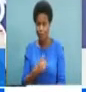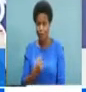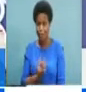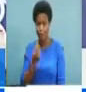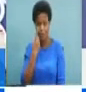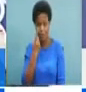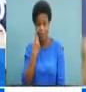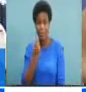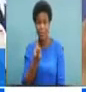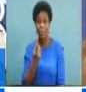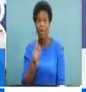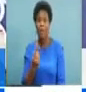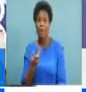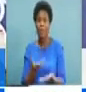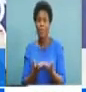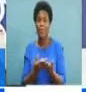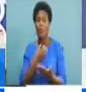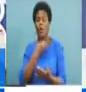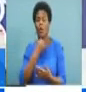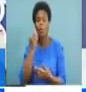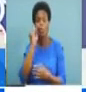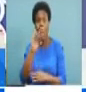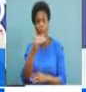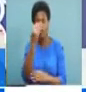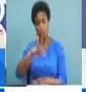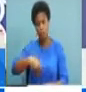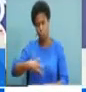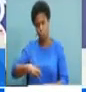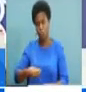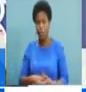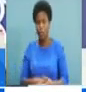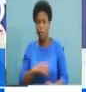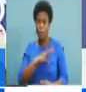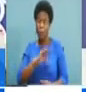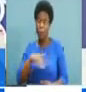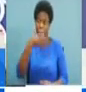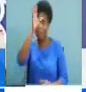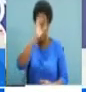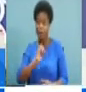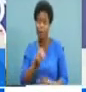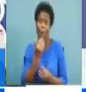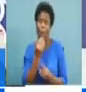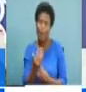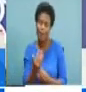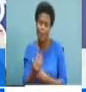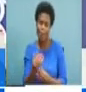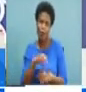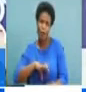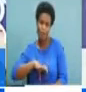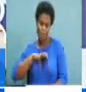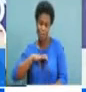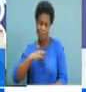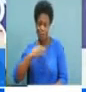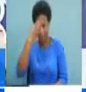reconhecido a adoção da morna como património da humanidade. Senhor Primeiro-Ministro, obrigado pela confiança, porque eu creio